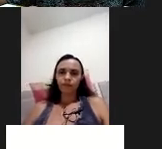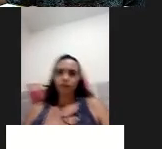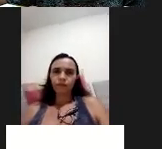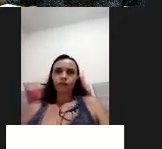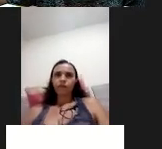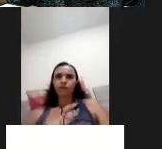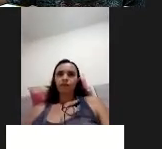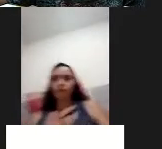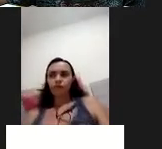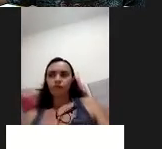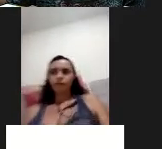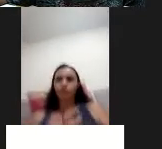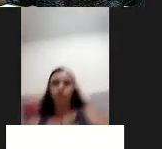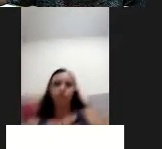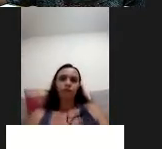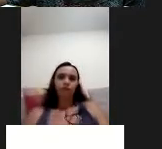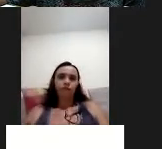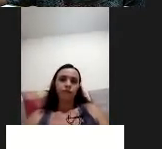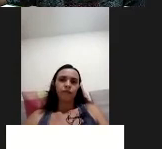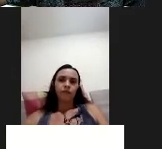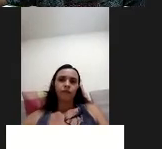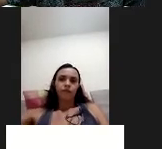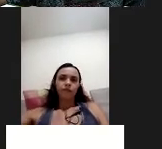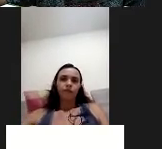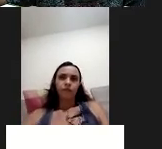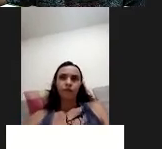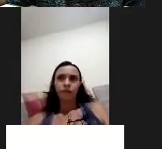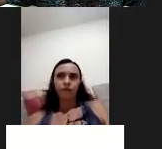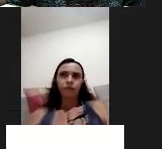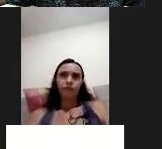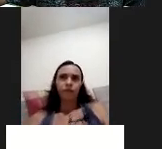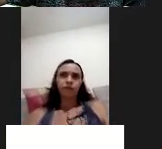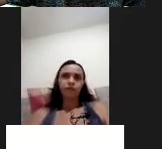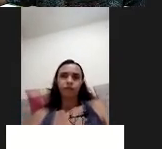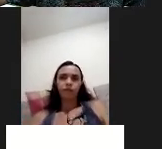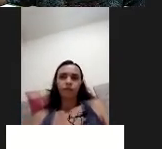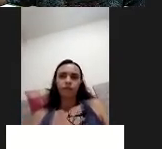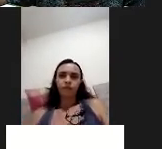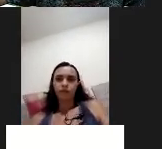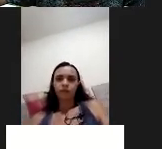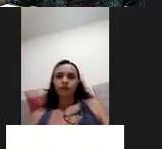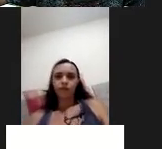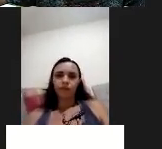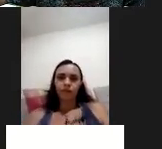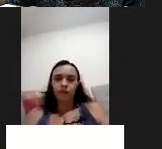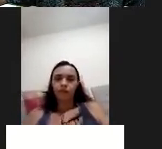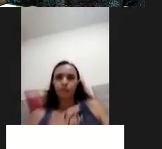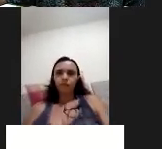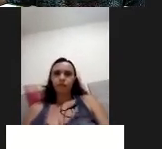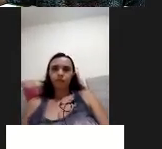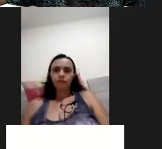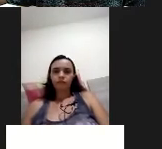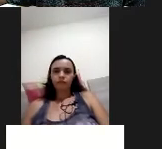que a professora está mostrando para você, ele vai ajudar o quê? Para colocar no calcanhar, para colocar